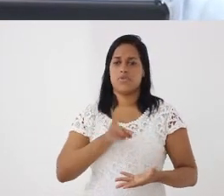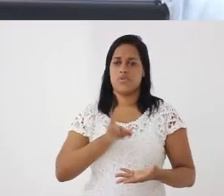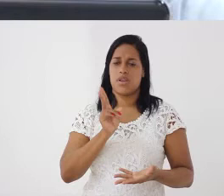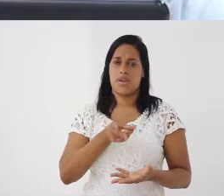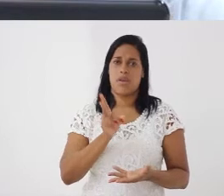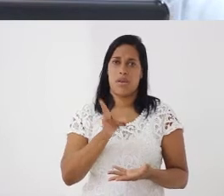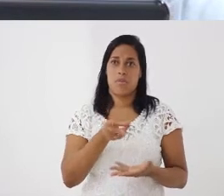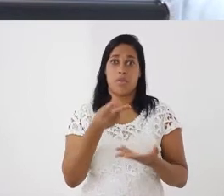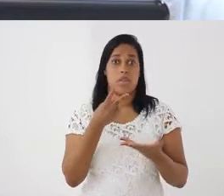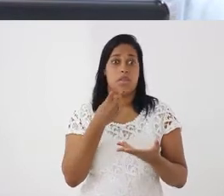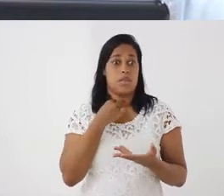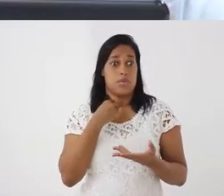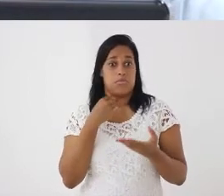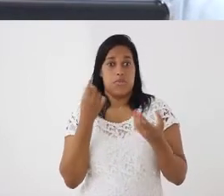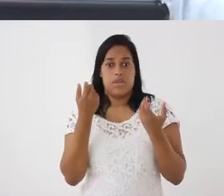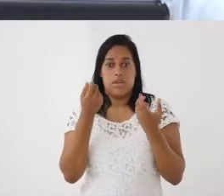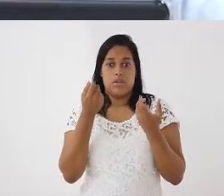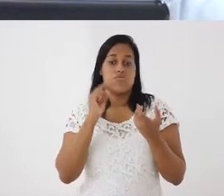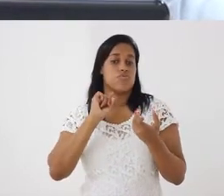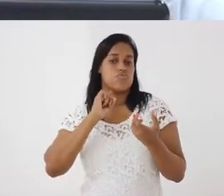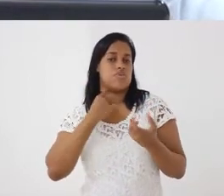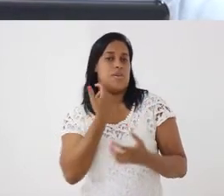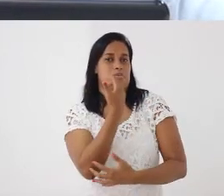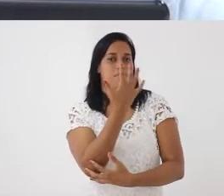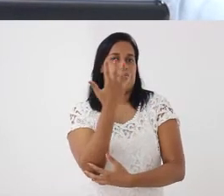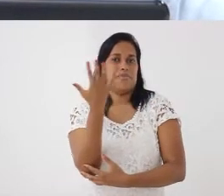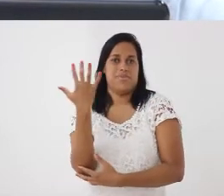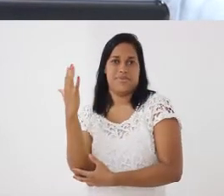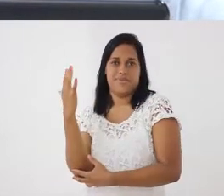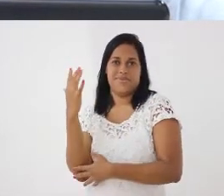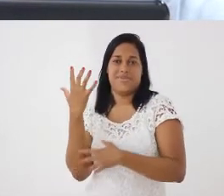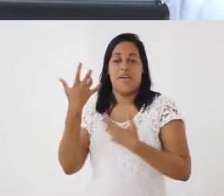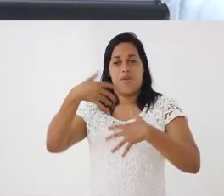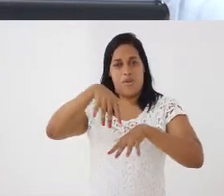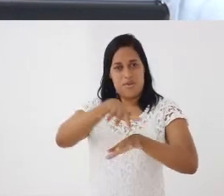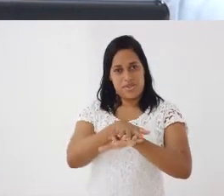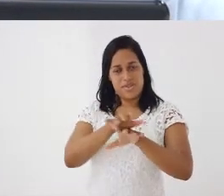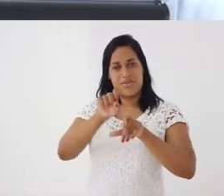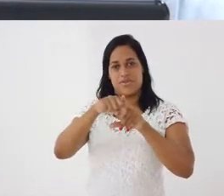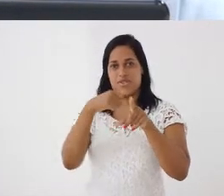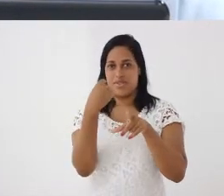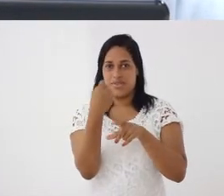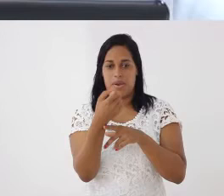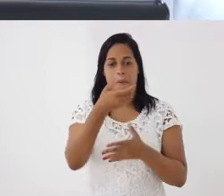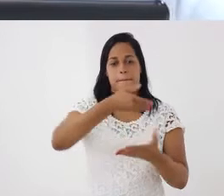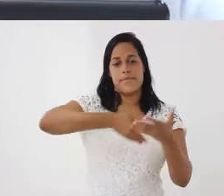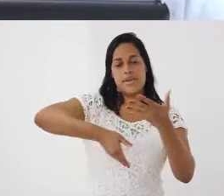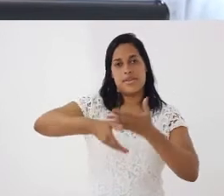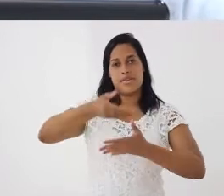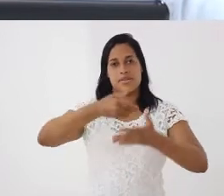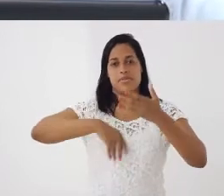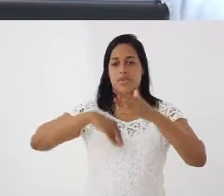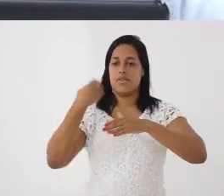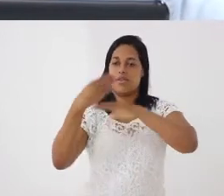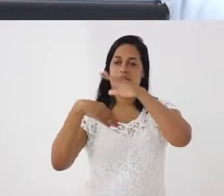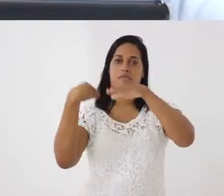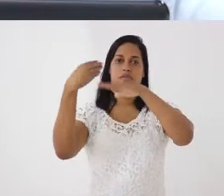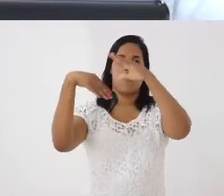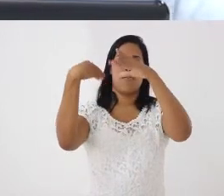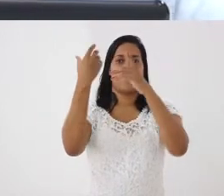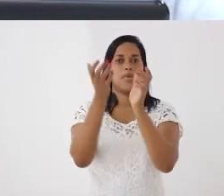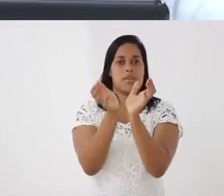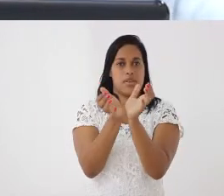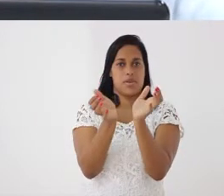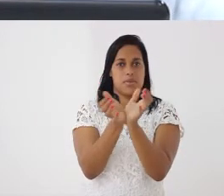o meio ambiente, promover a inclusão social, participar do desenvolvimento da comunidade de